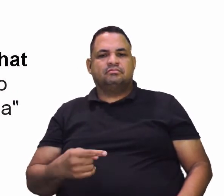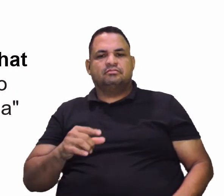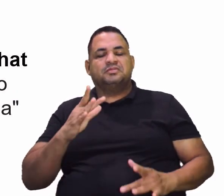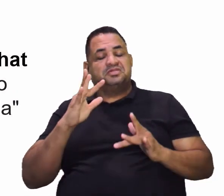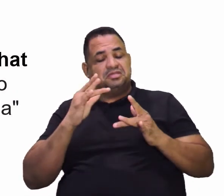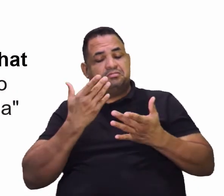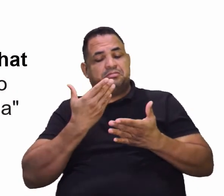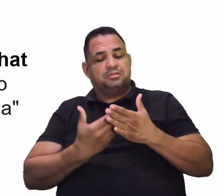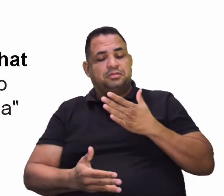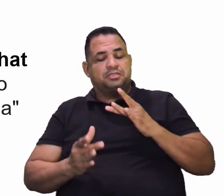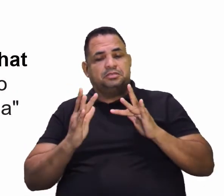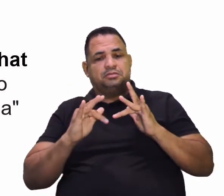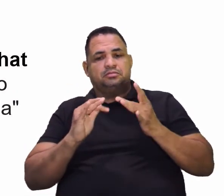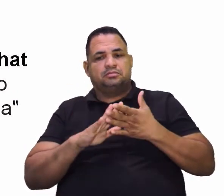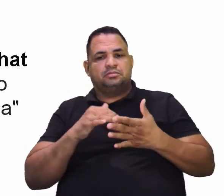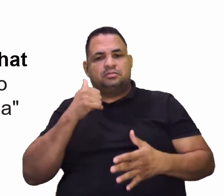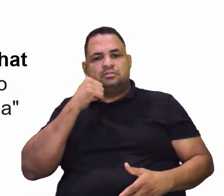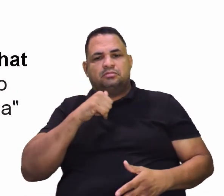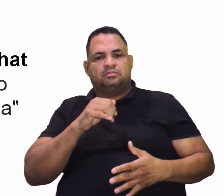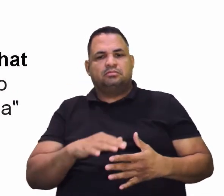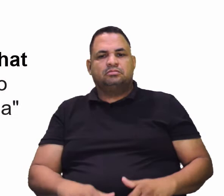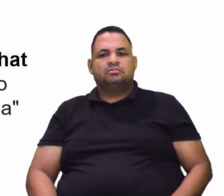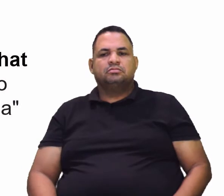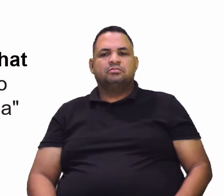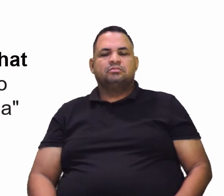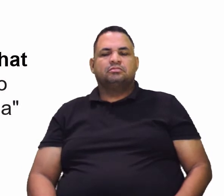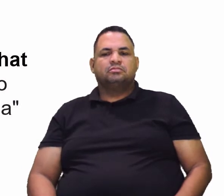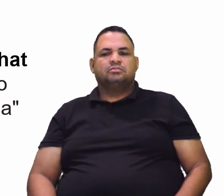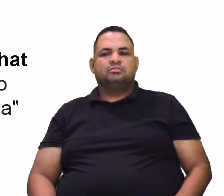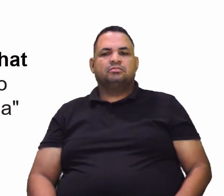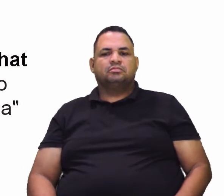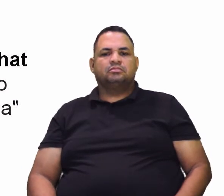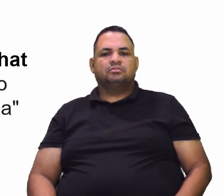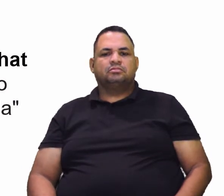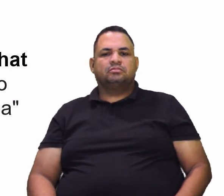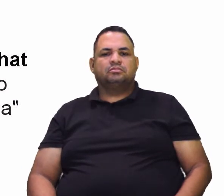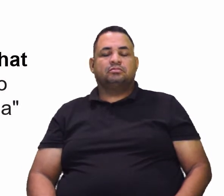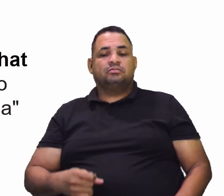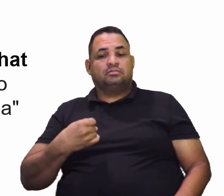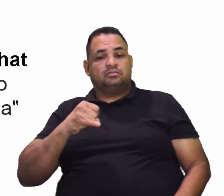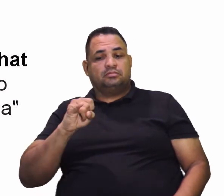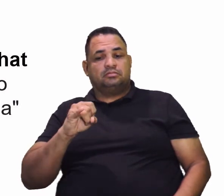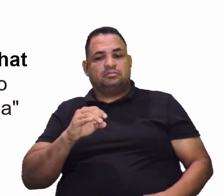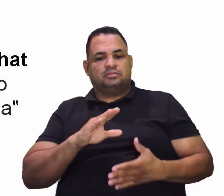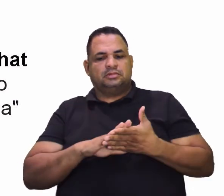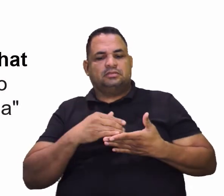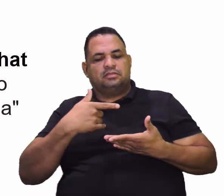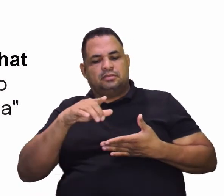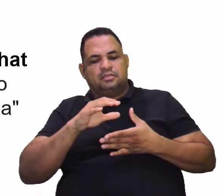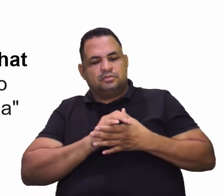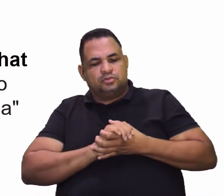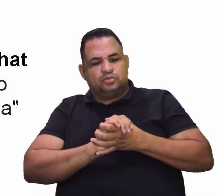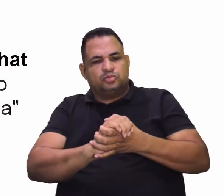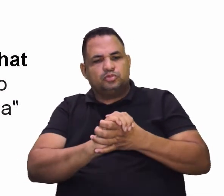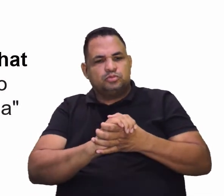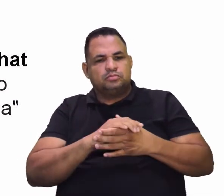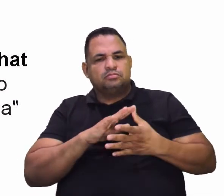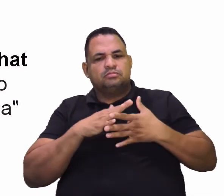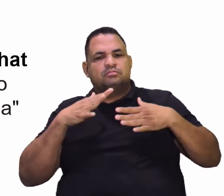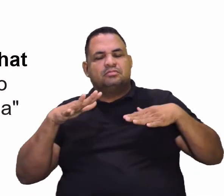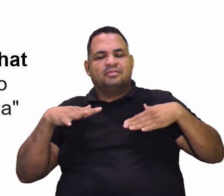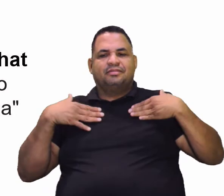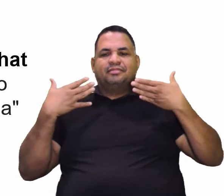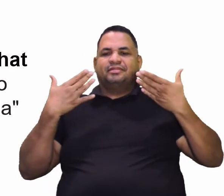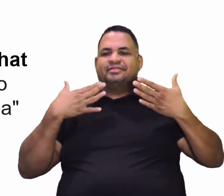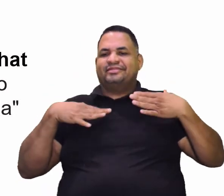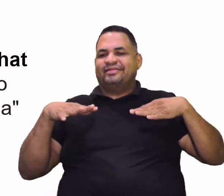perder essa garota. If you don't take her out tonight. Se você não levá-la para sair tonight, hoje